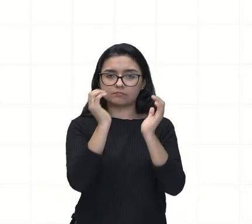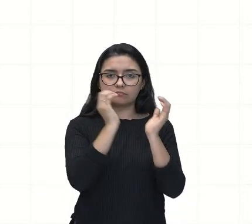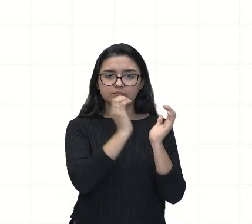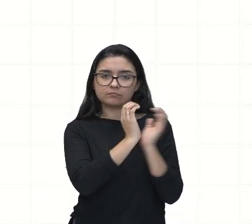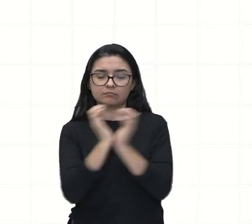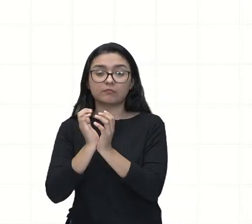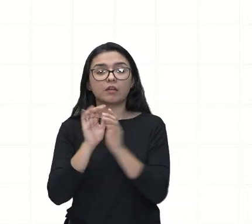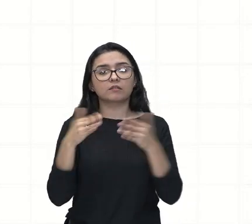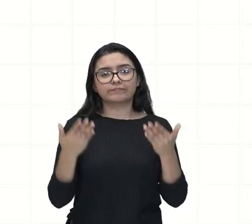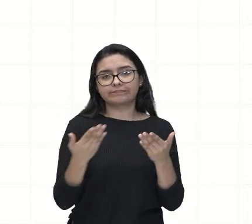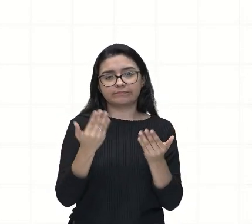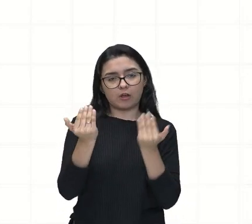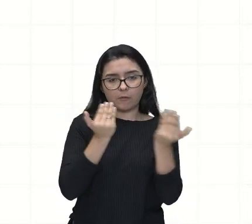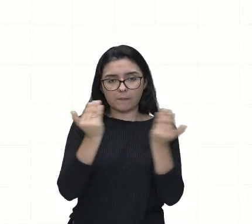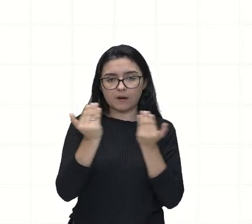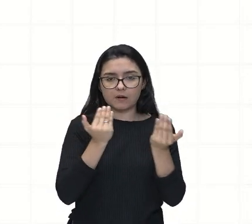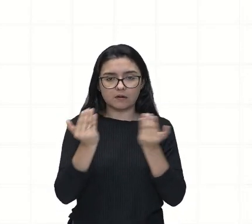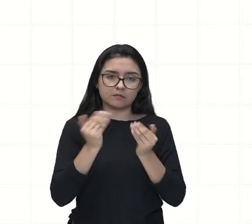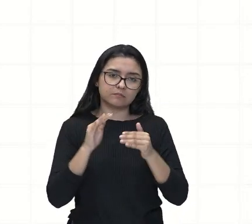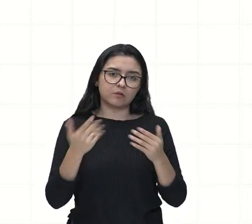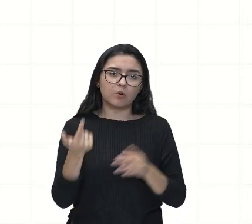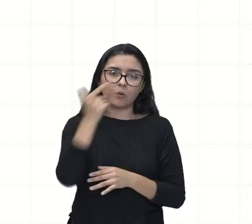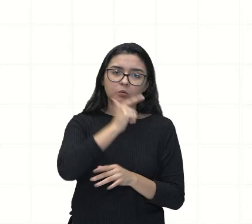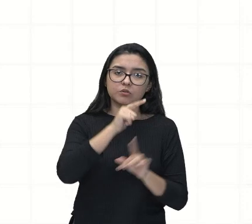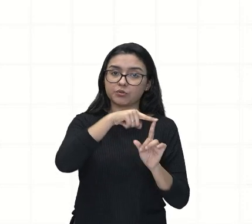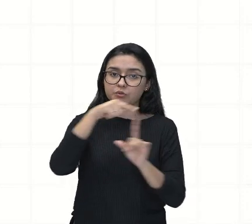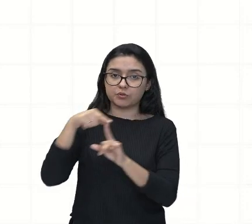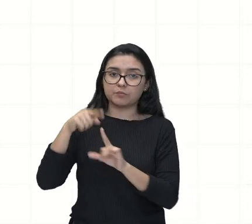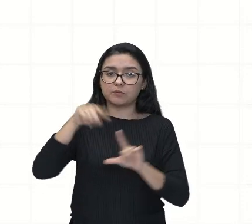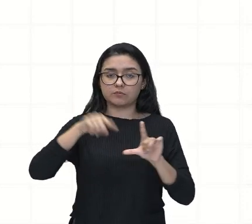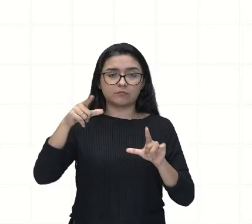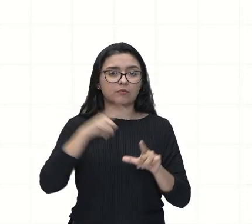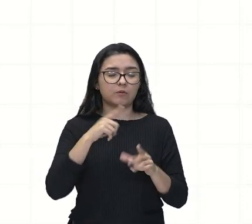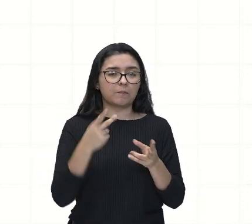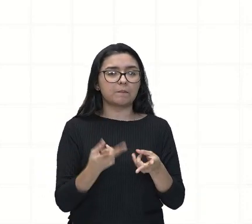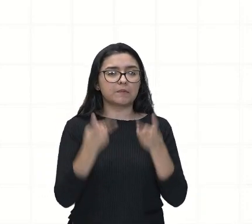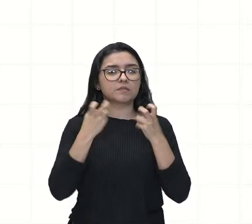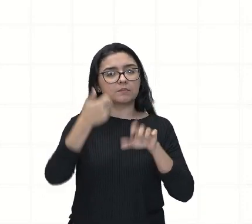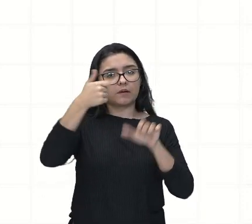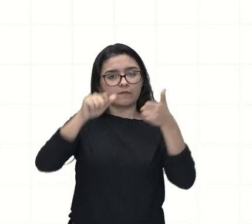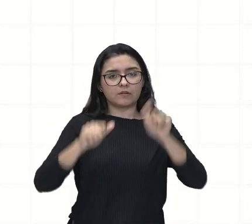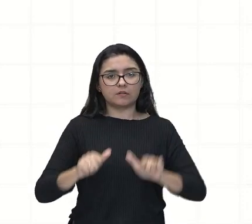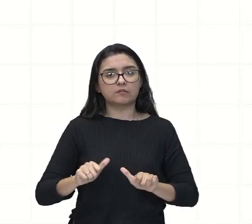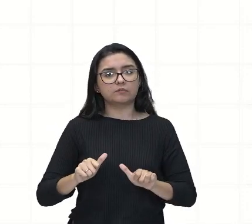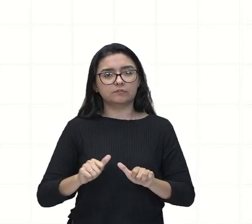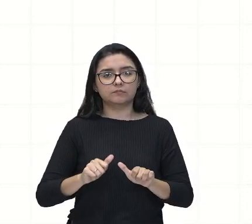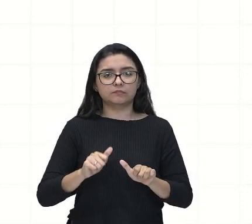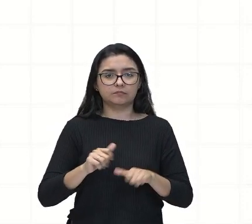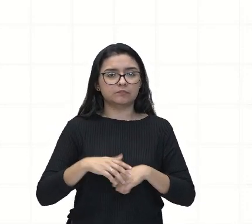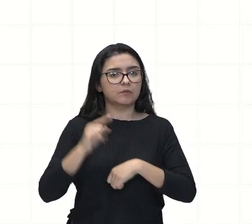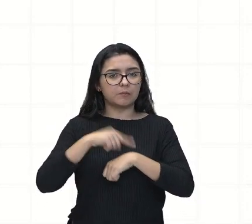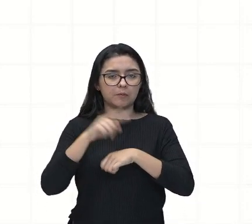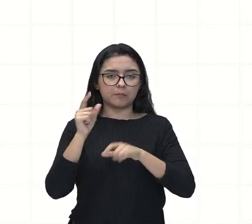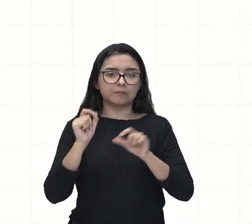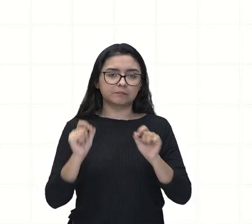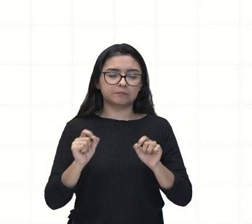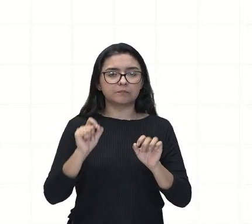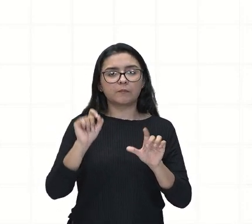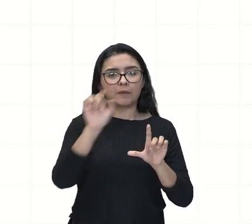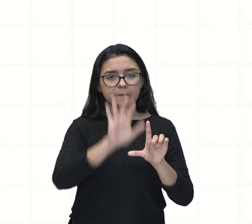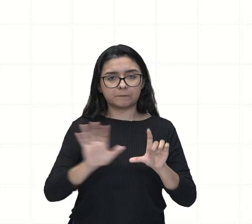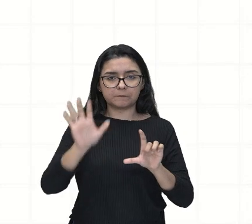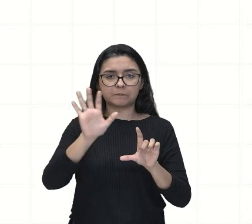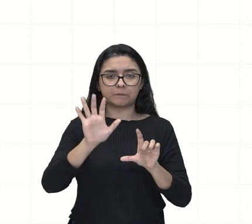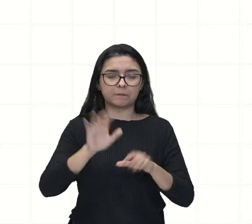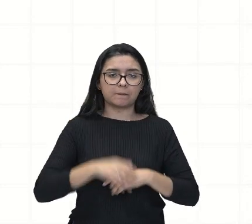né? Então, num gráfico de teia, eu consigo observar várias categorias no mesmo momento, no mesmo espaço.